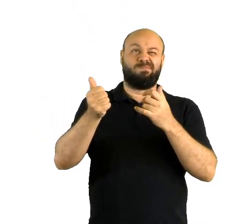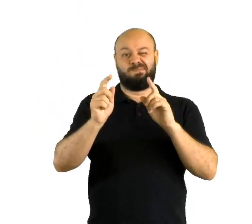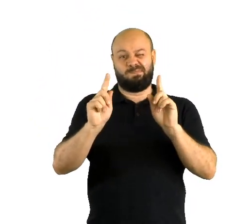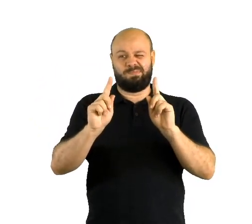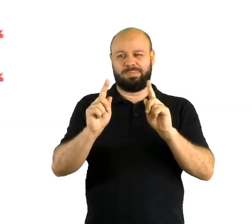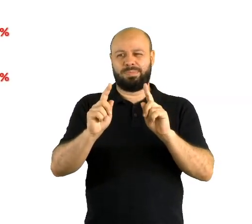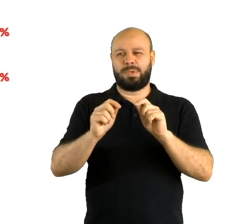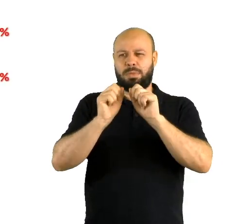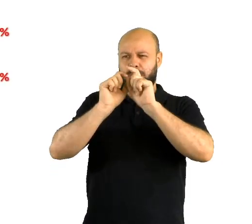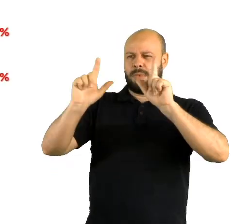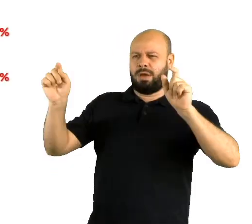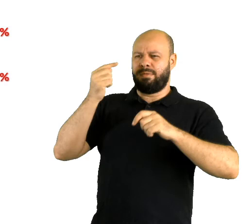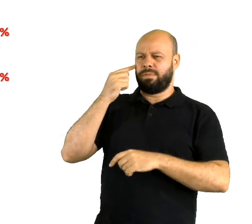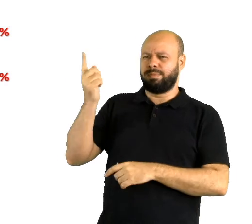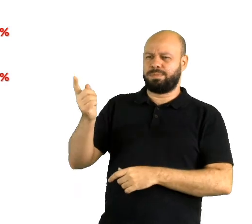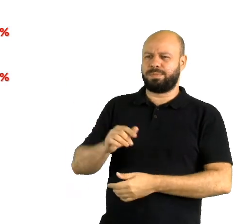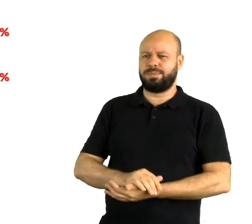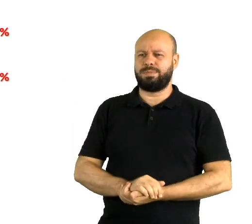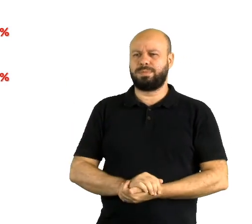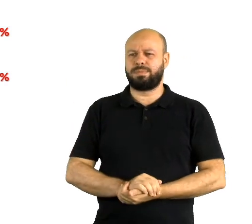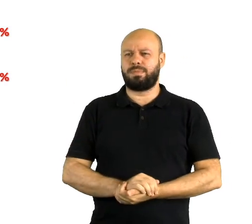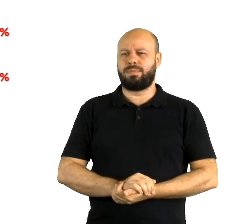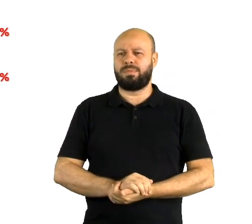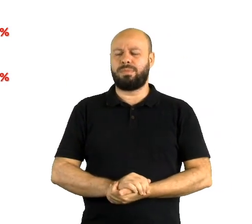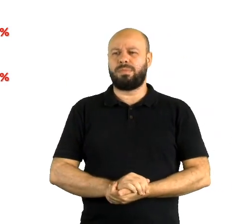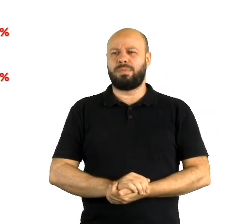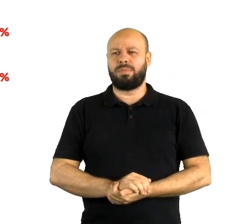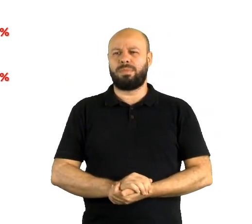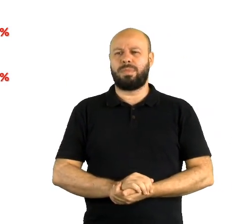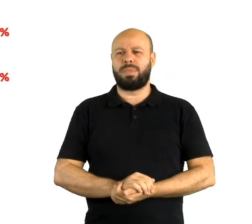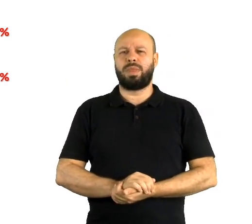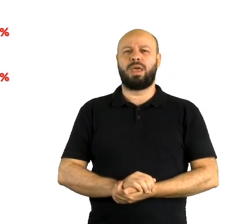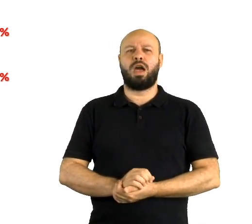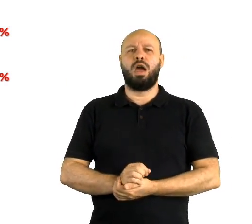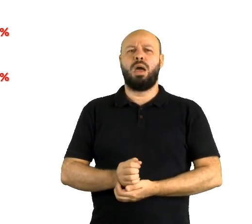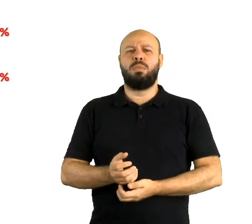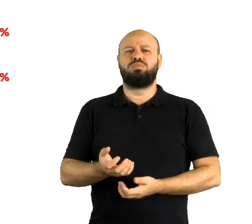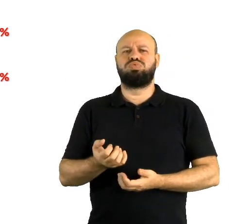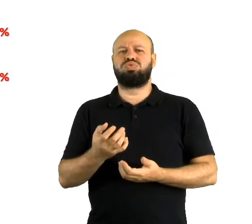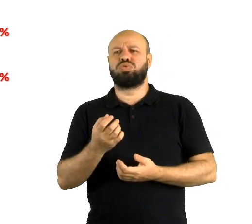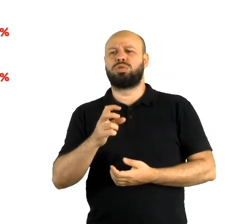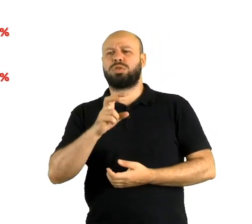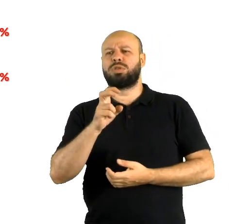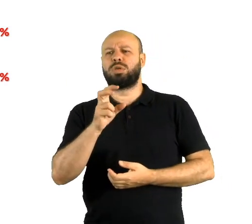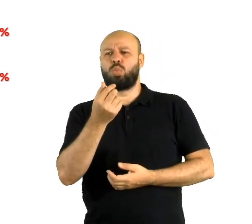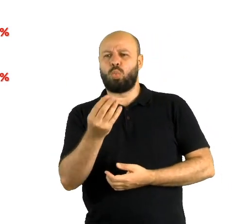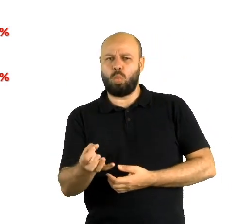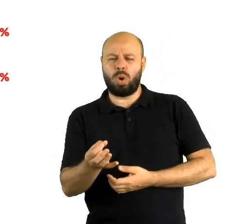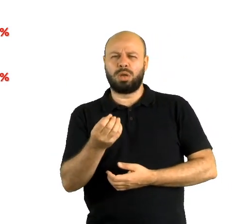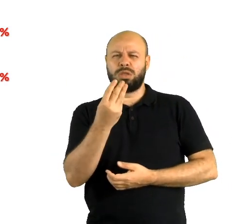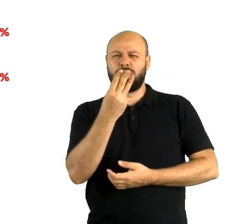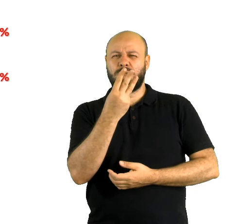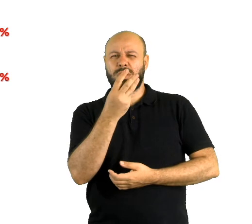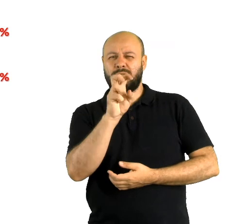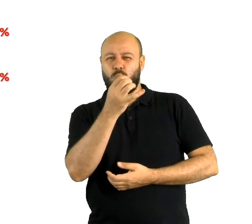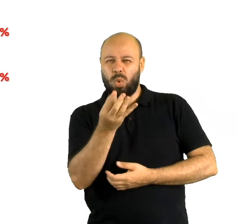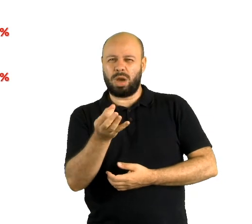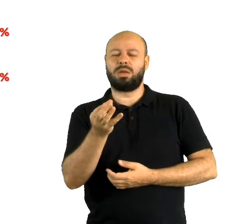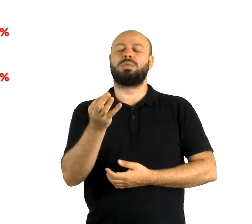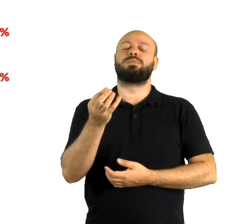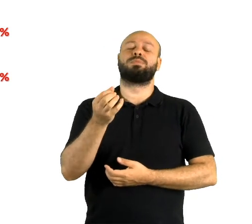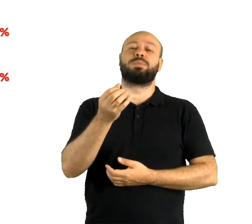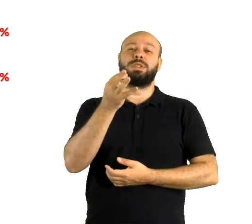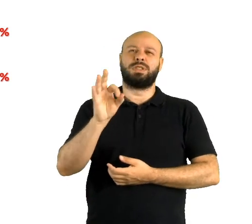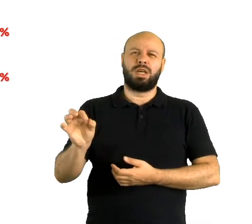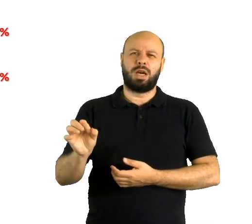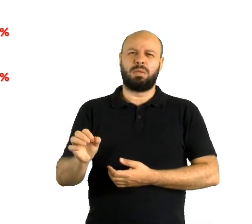Coloca o slide na tela, por exemplo, queimada 54%, desmatamento 53%, assoreamento 53%.